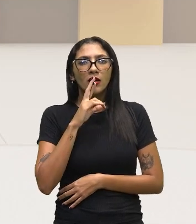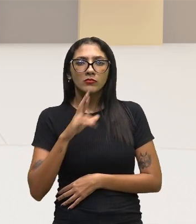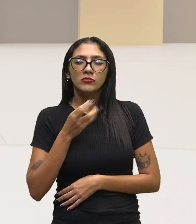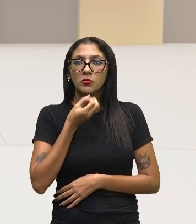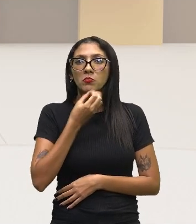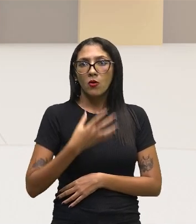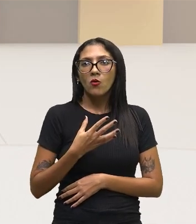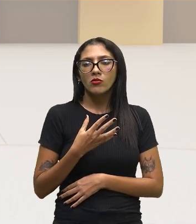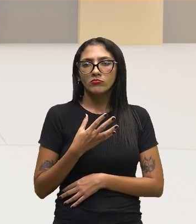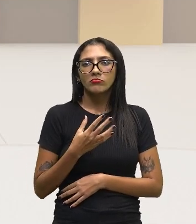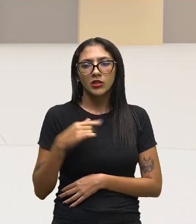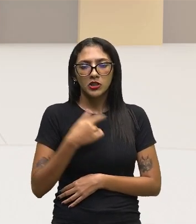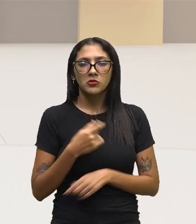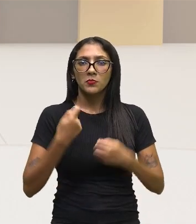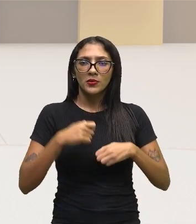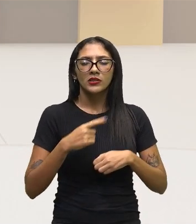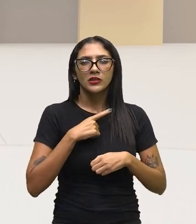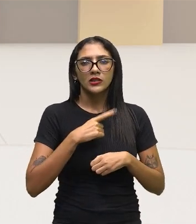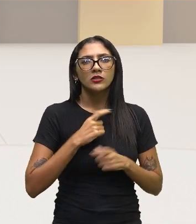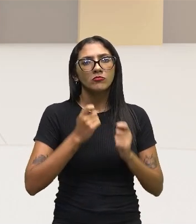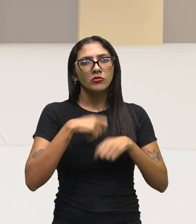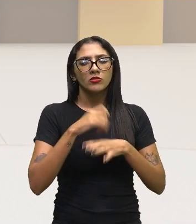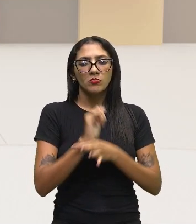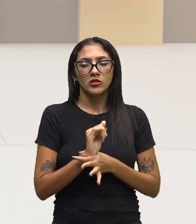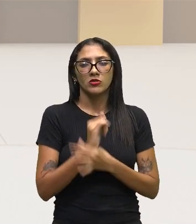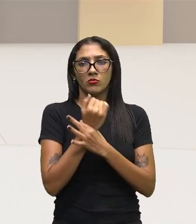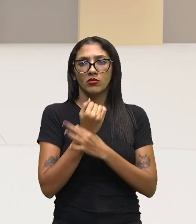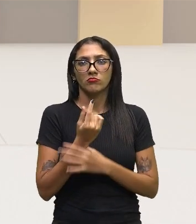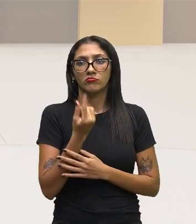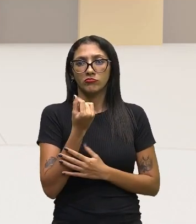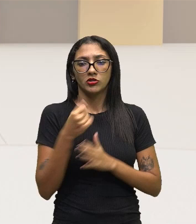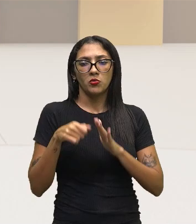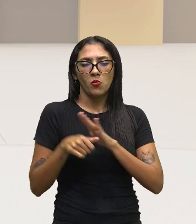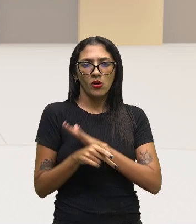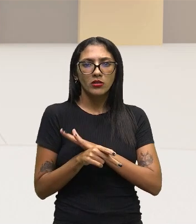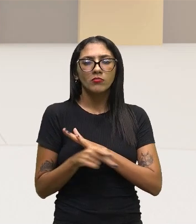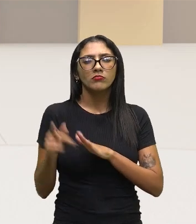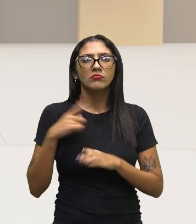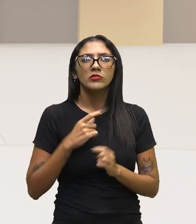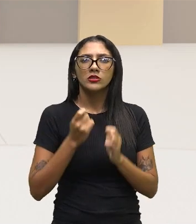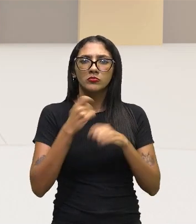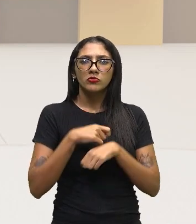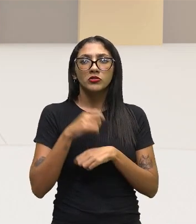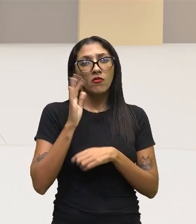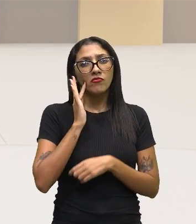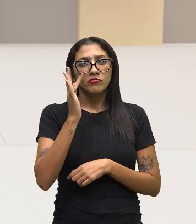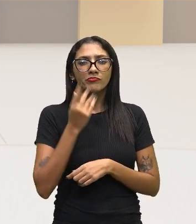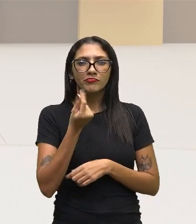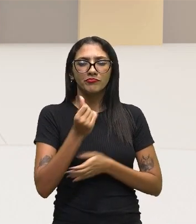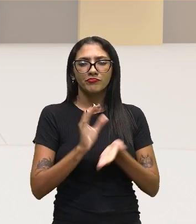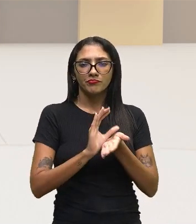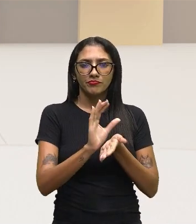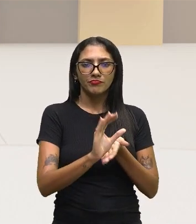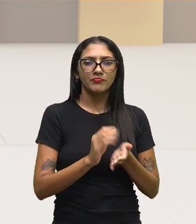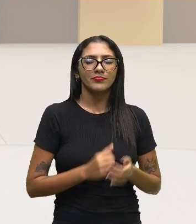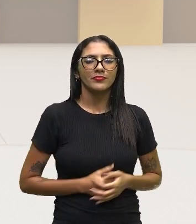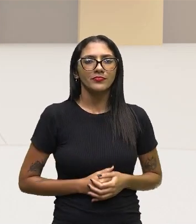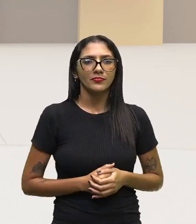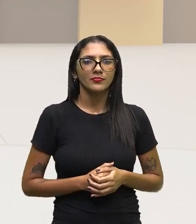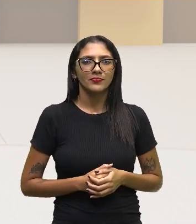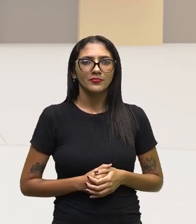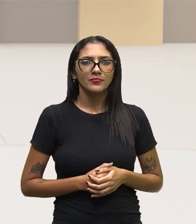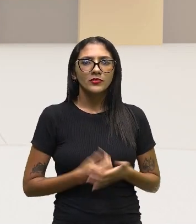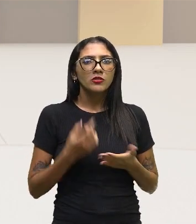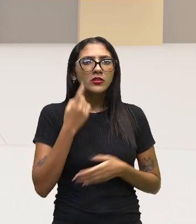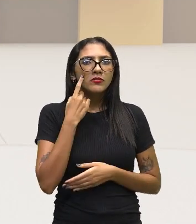você tem que ter para poder garantir o seu dinheiro para que você possa investir. Então vejam aqui comigo por que